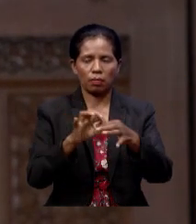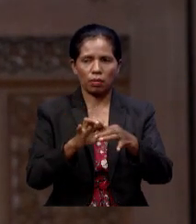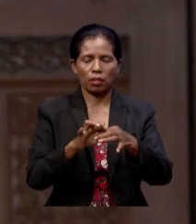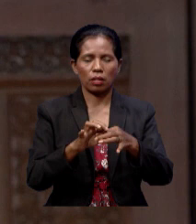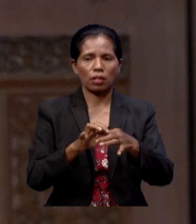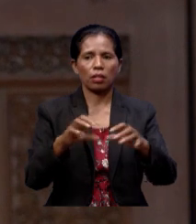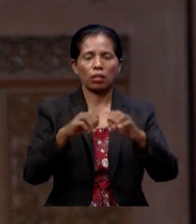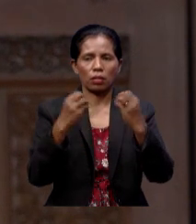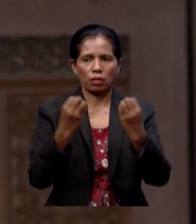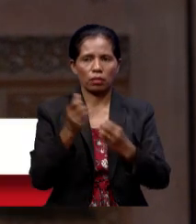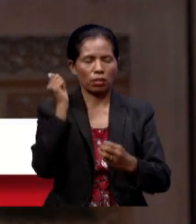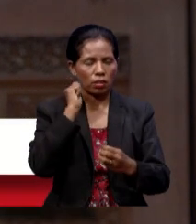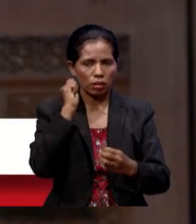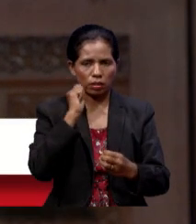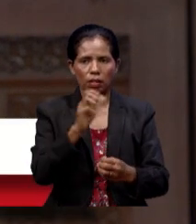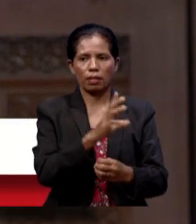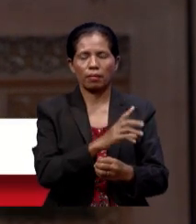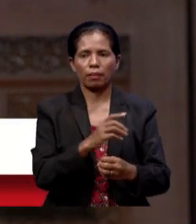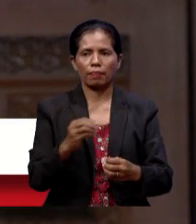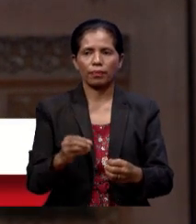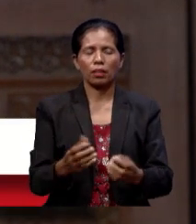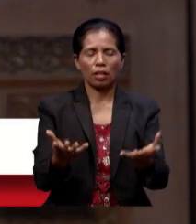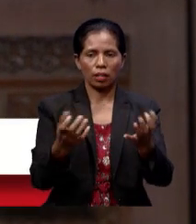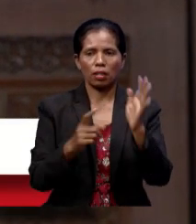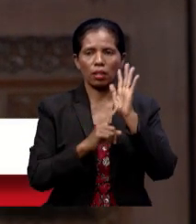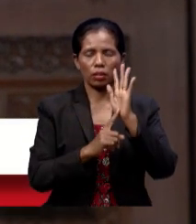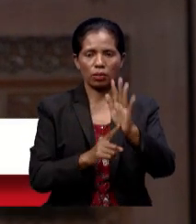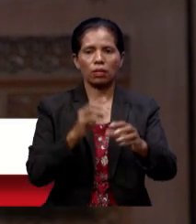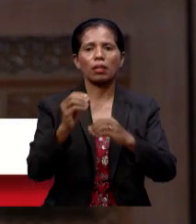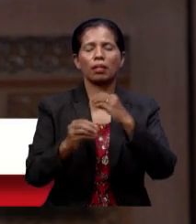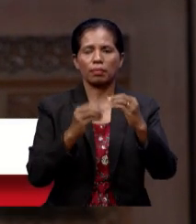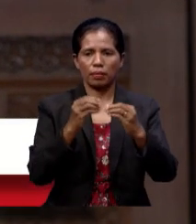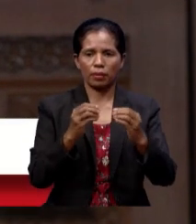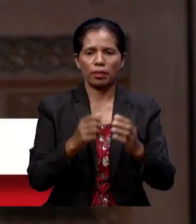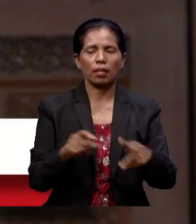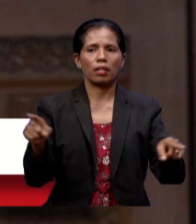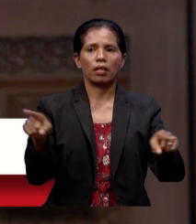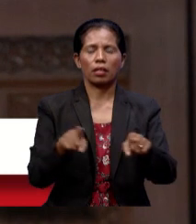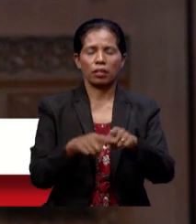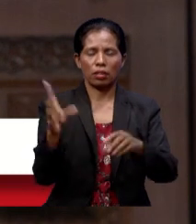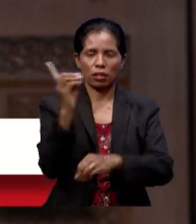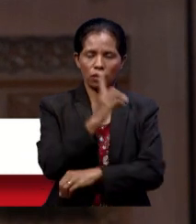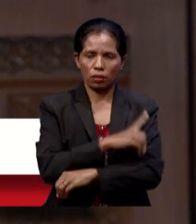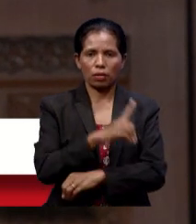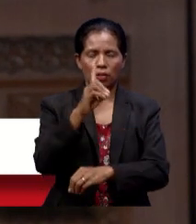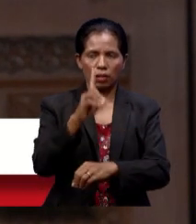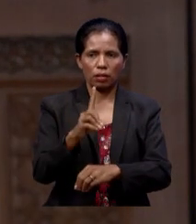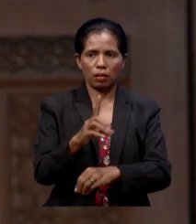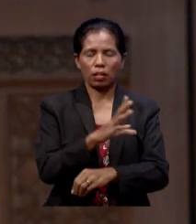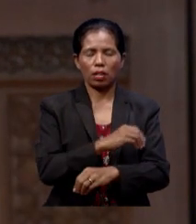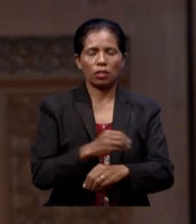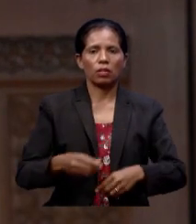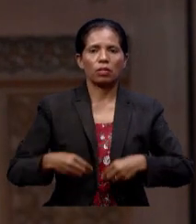organização as regional ASEAN-NIAN. Akara kato mos kata ne hanesan loro ida nebe maka atu